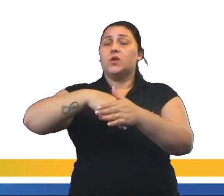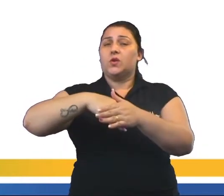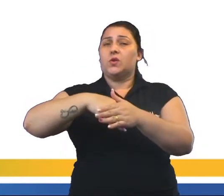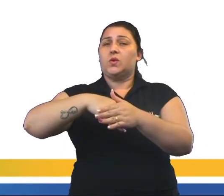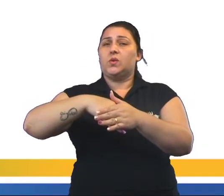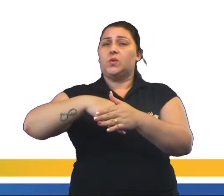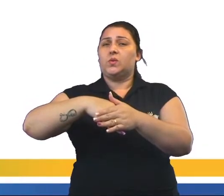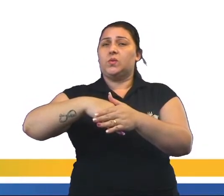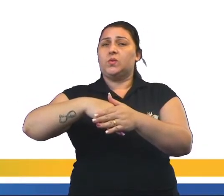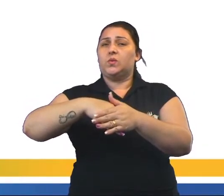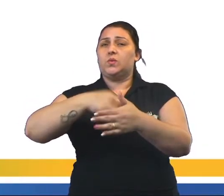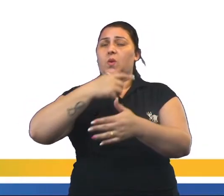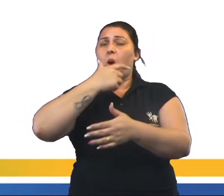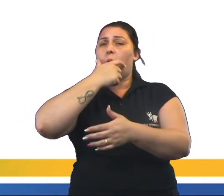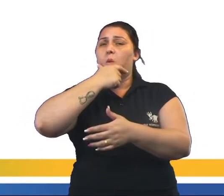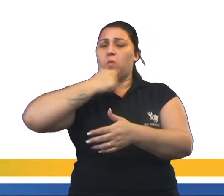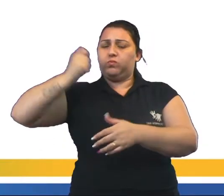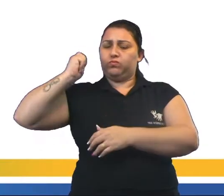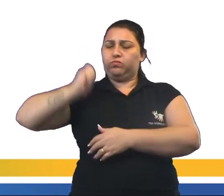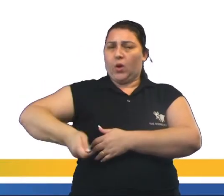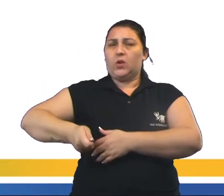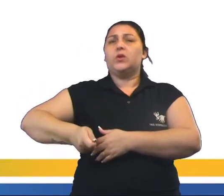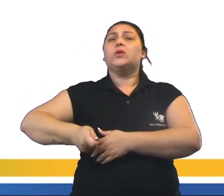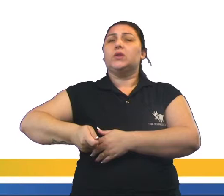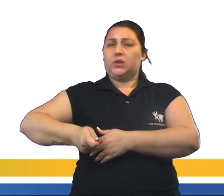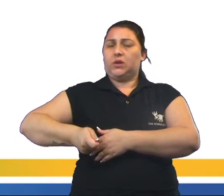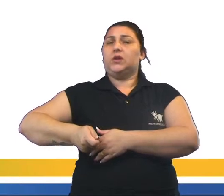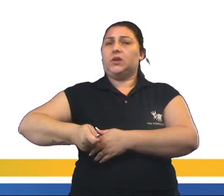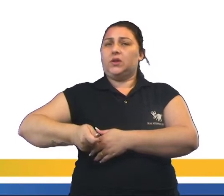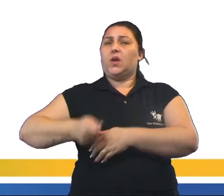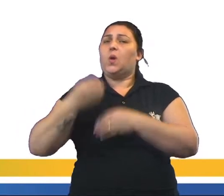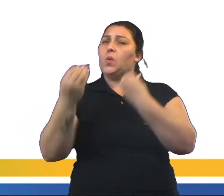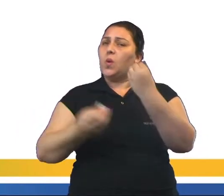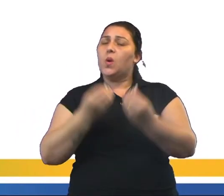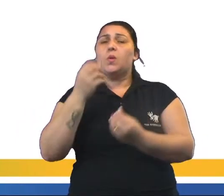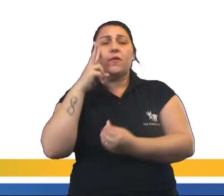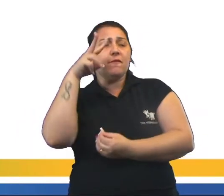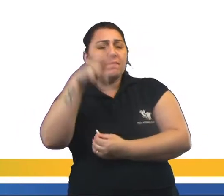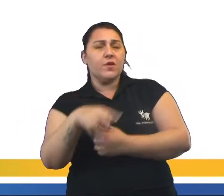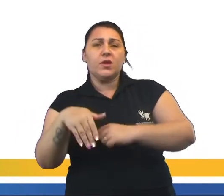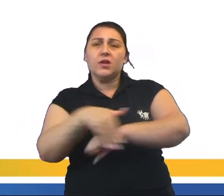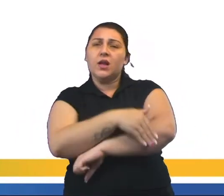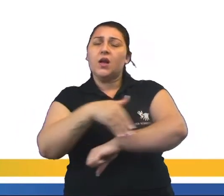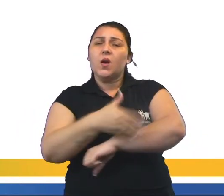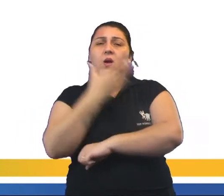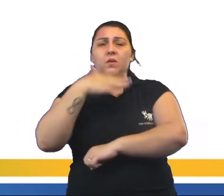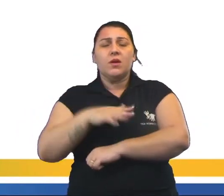machista, interior, os caras são conservadores. Como que te viam na rua com